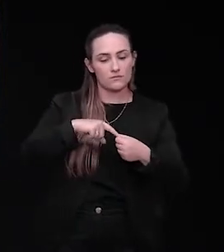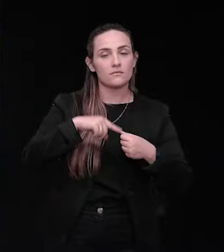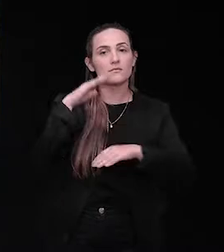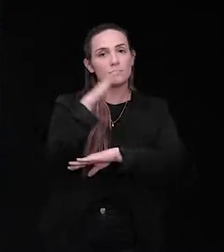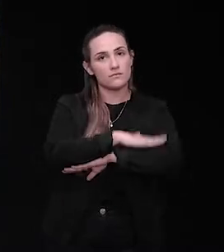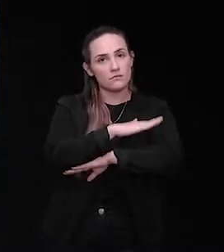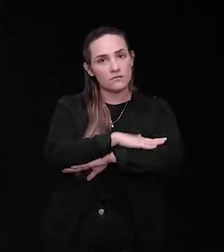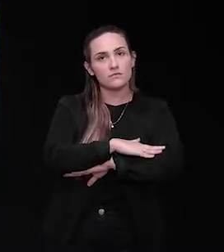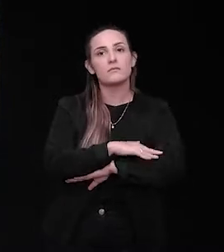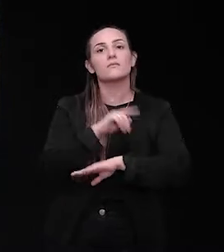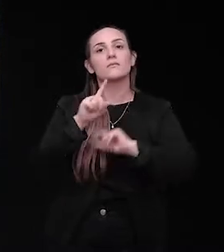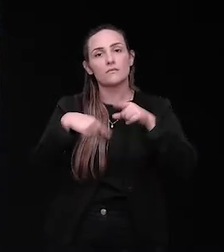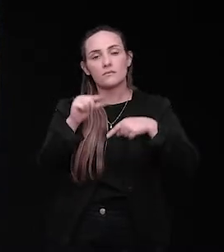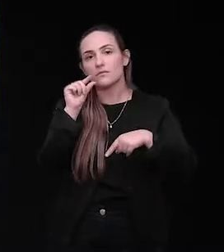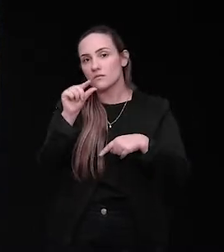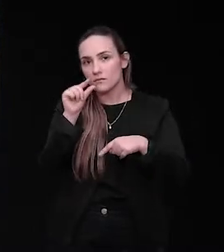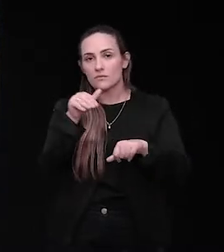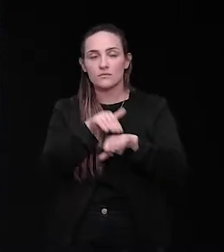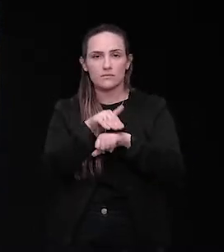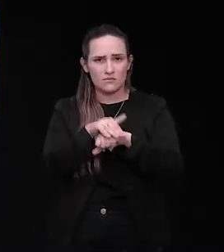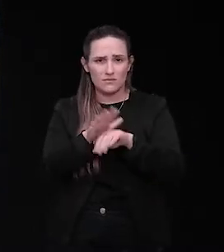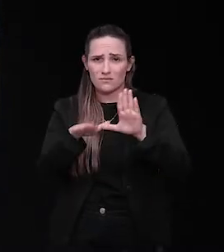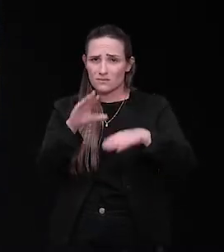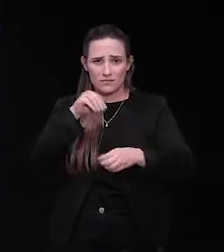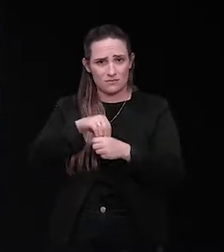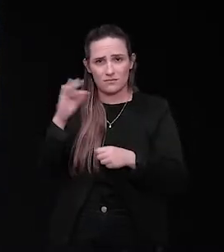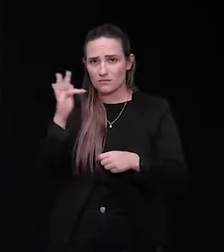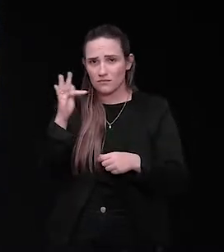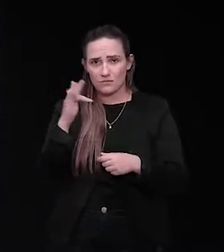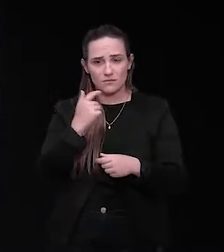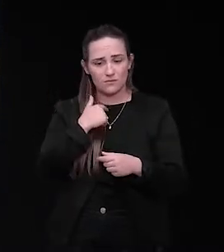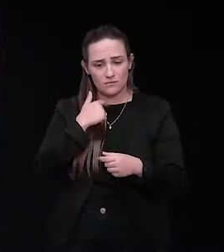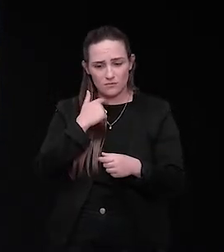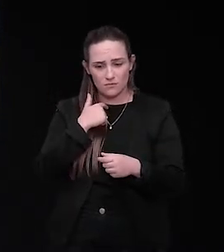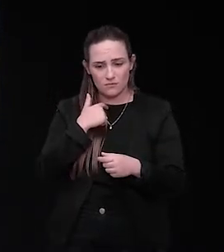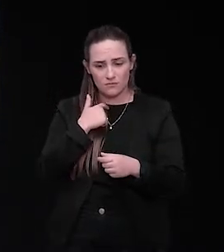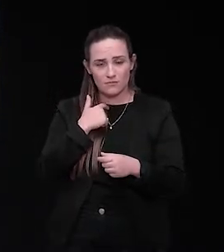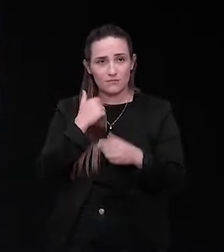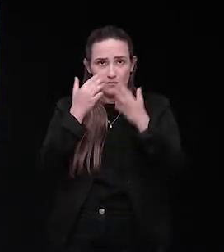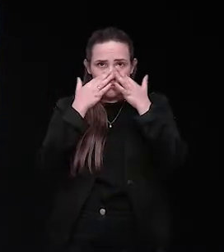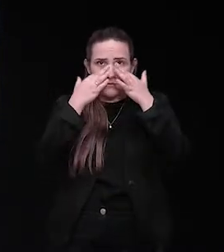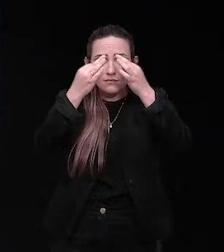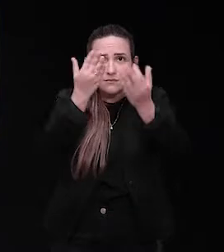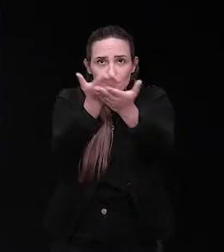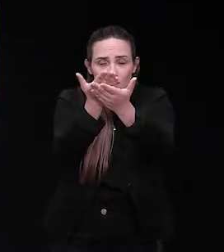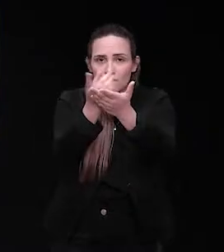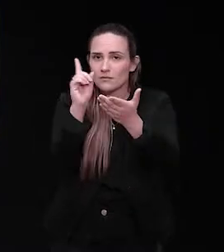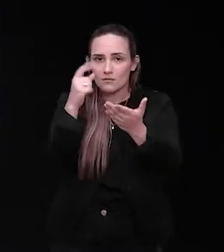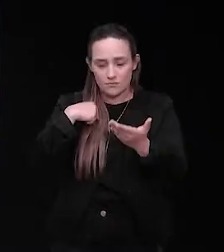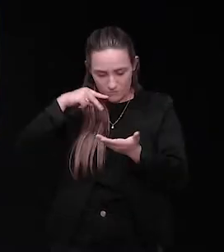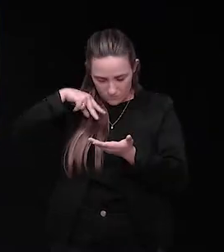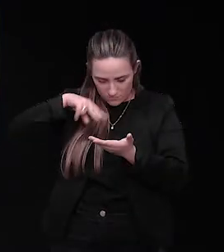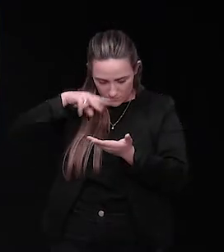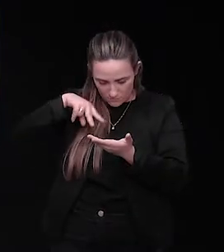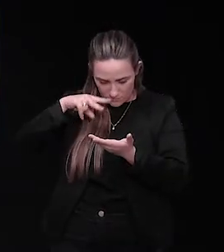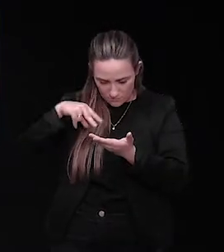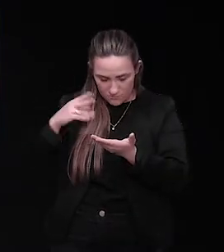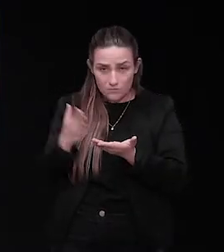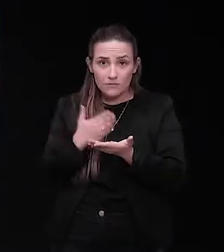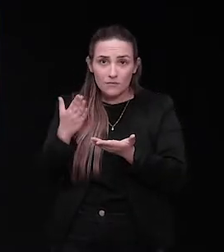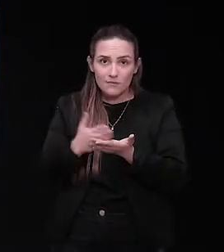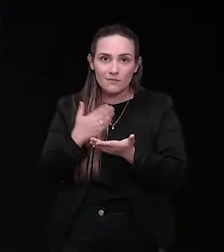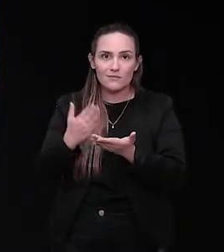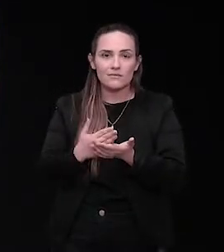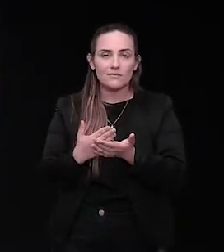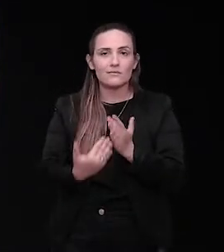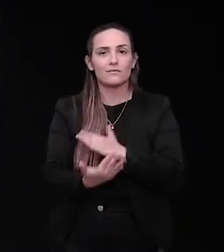processo, aí voltava à tarde, mais um tanto e mais um tanto à noite. E na faculdade mesmo, muitas vezes, na sala de aula, ao invés de eu ficar prestando atenção na